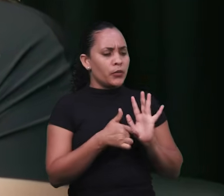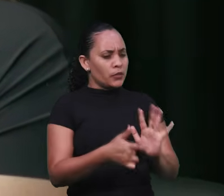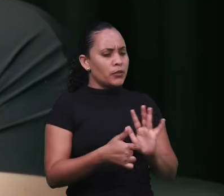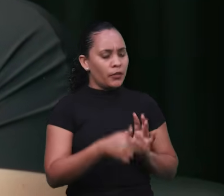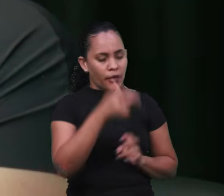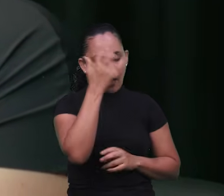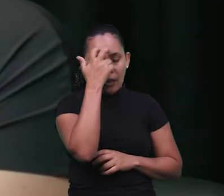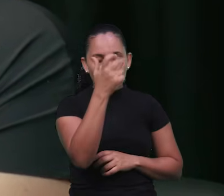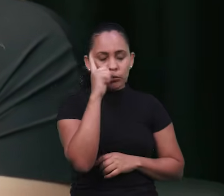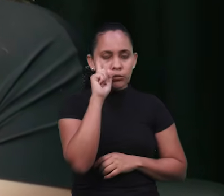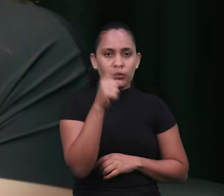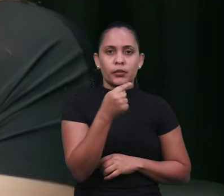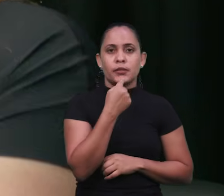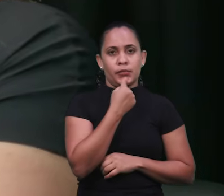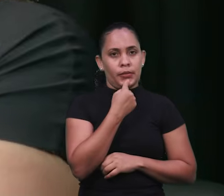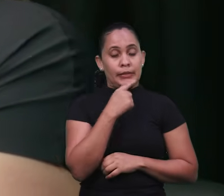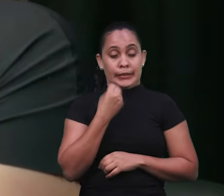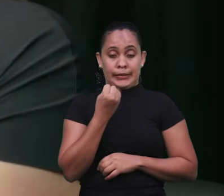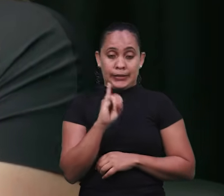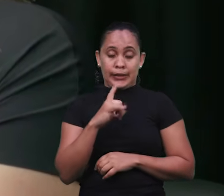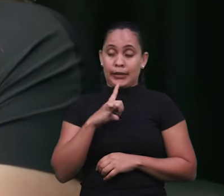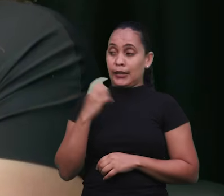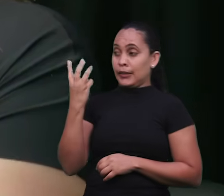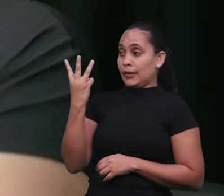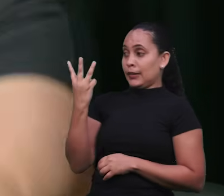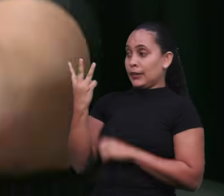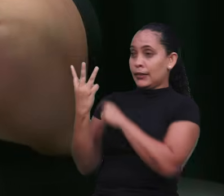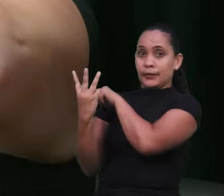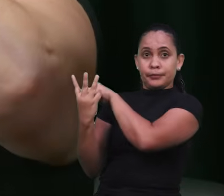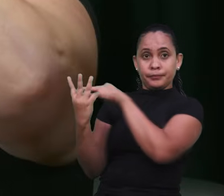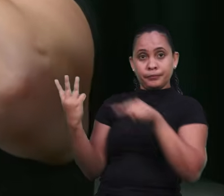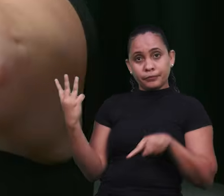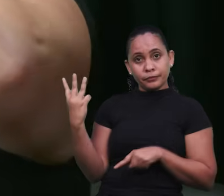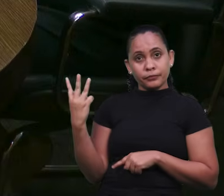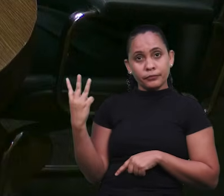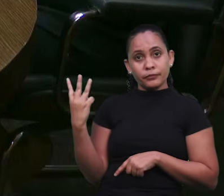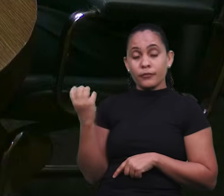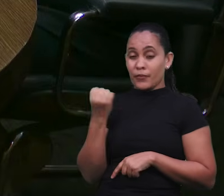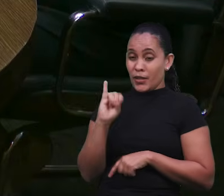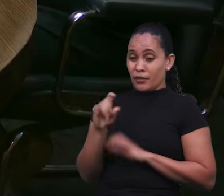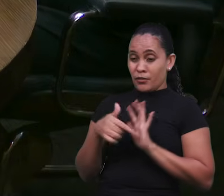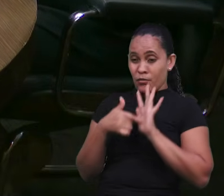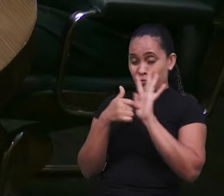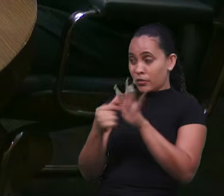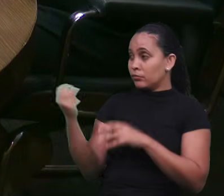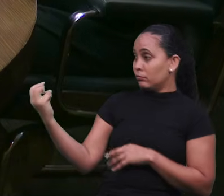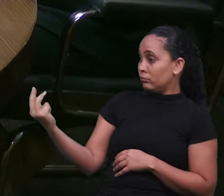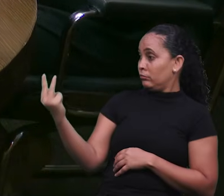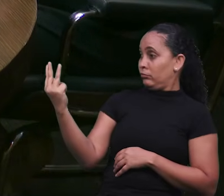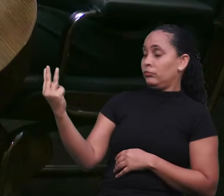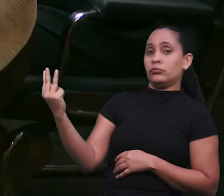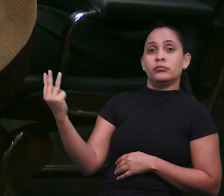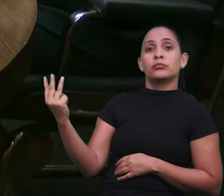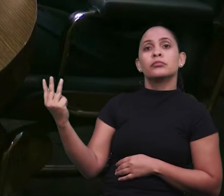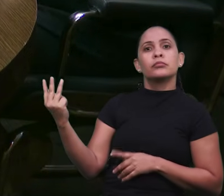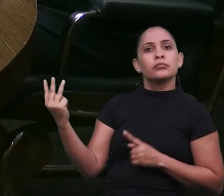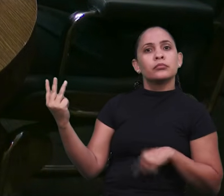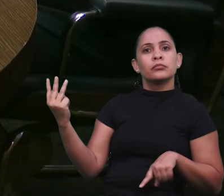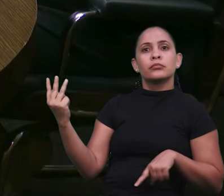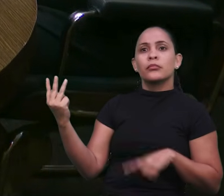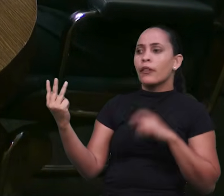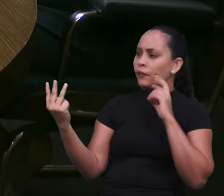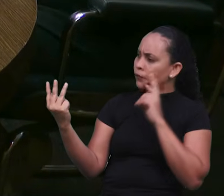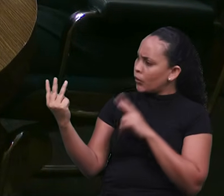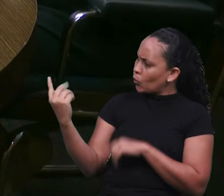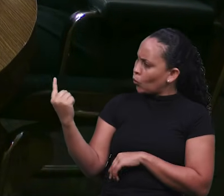surda. Se há três pessoas da Trindade, se eu mostro os três, e esses três aqui, eles viram um